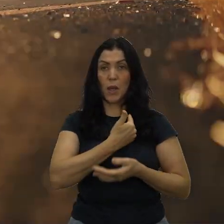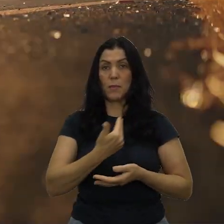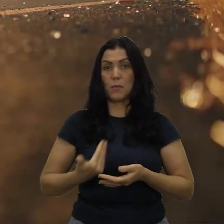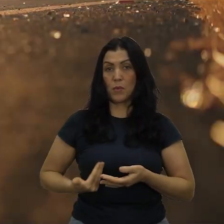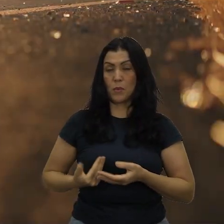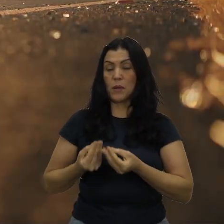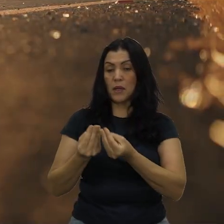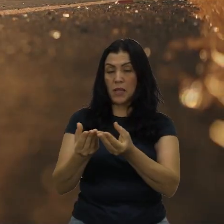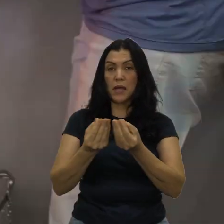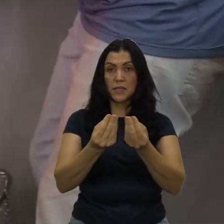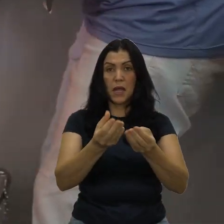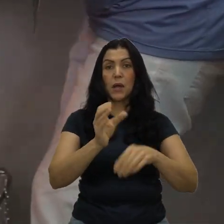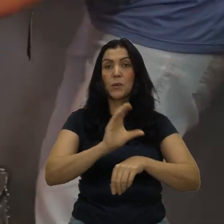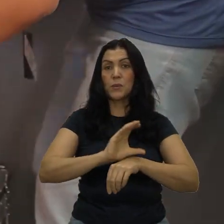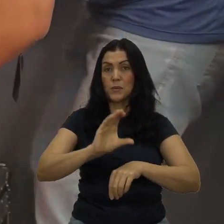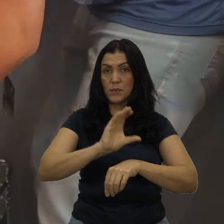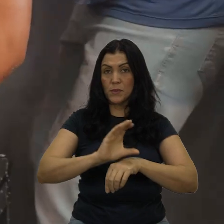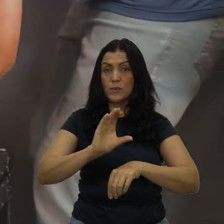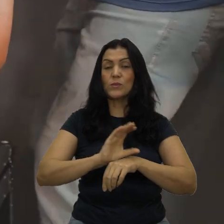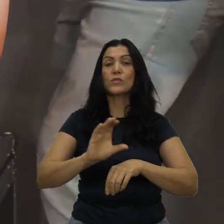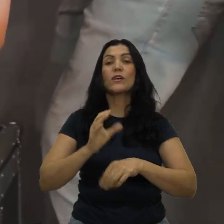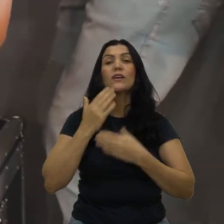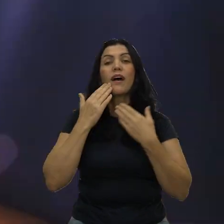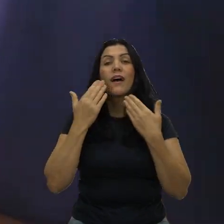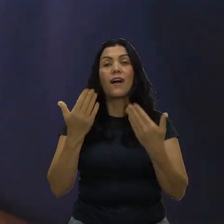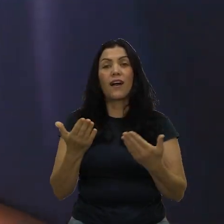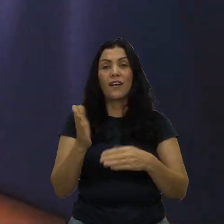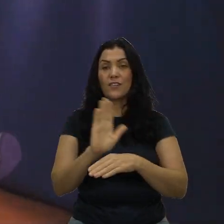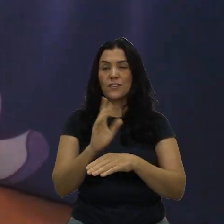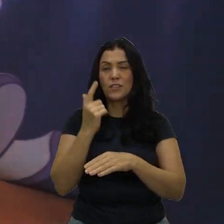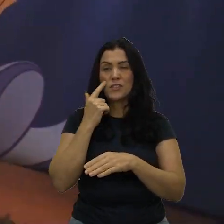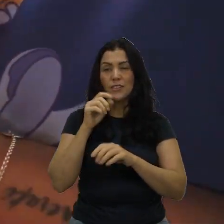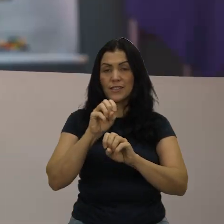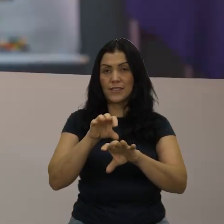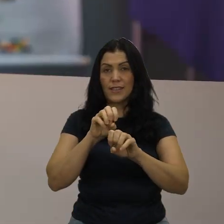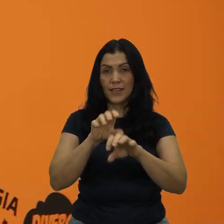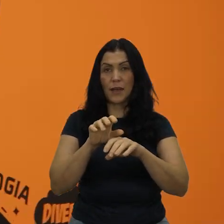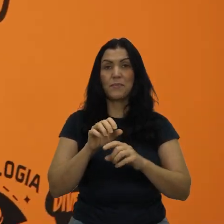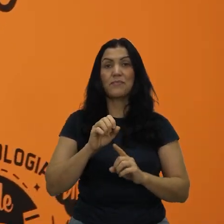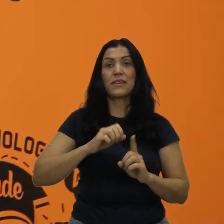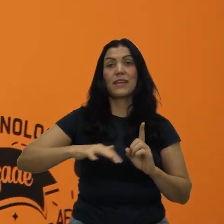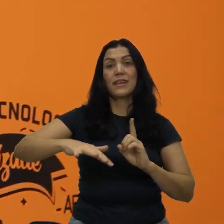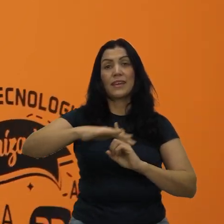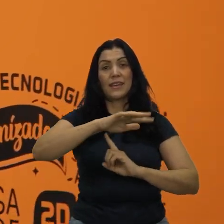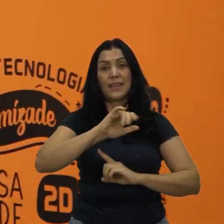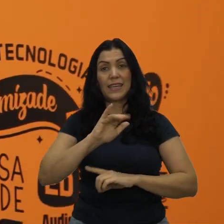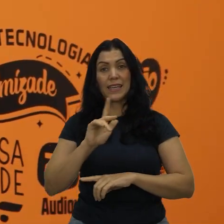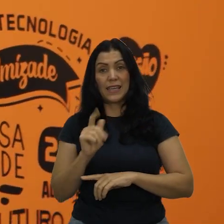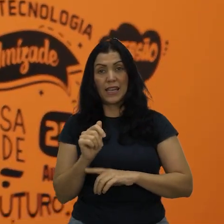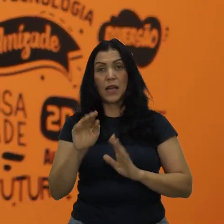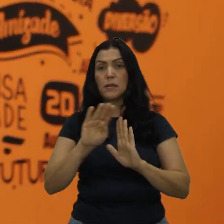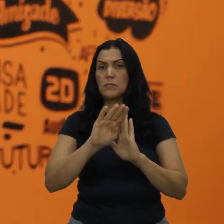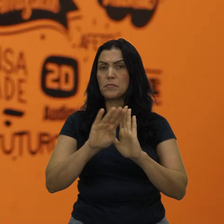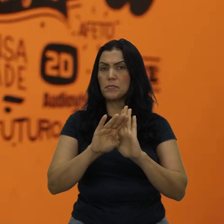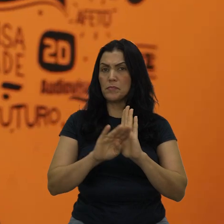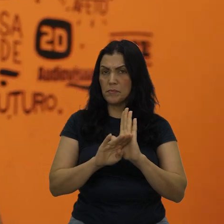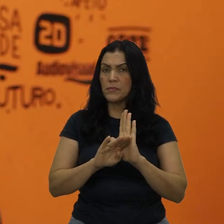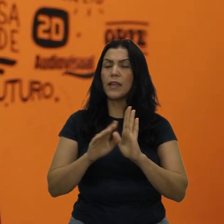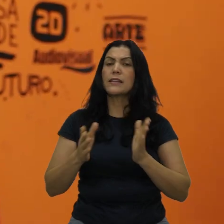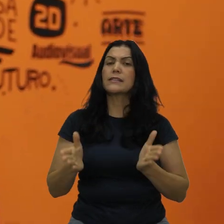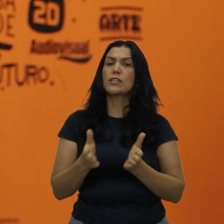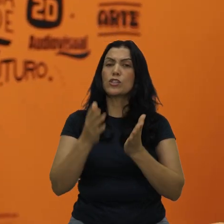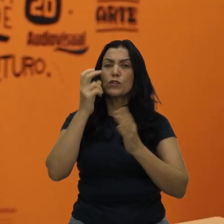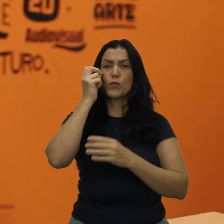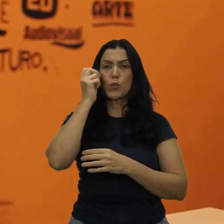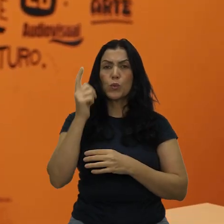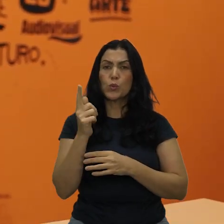escolas públicas e que oferecemos neste vídeo para vocês. O Ilha da Imaginação é um projeto aprovado pela Lei